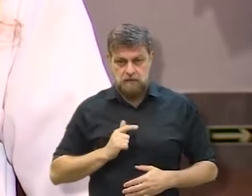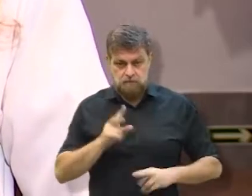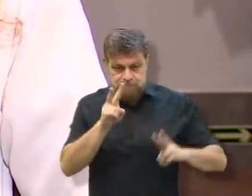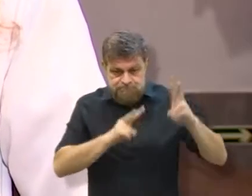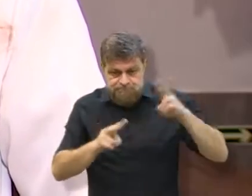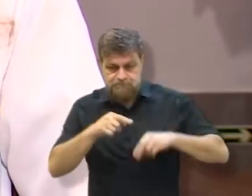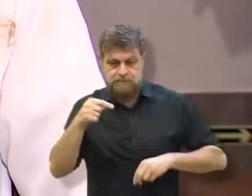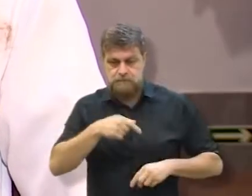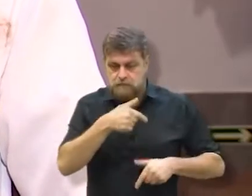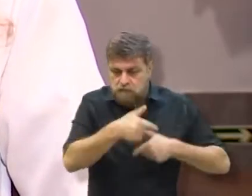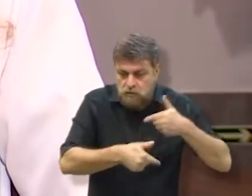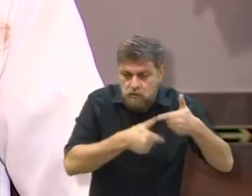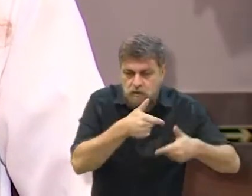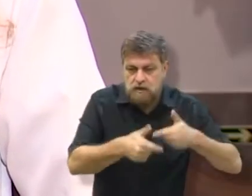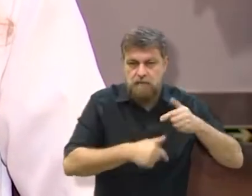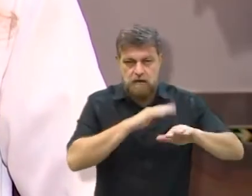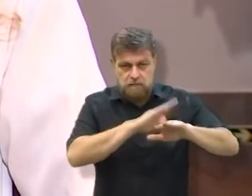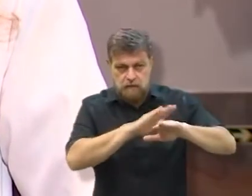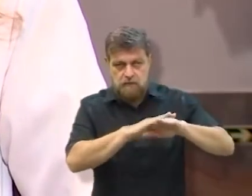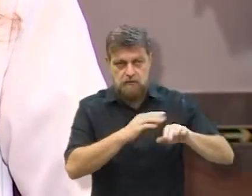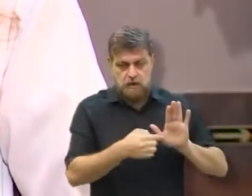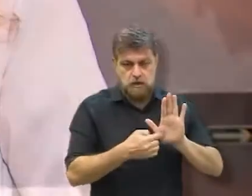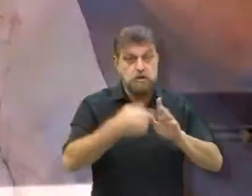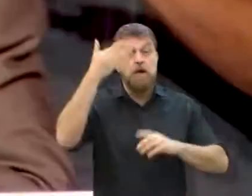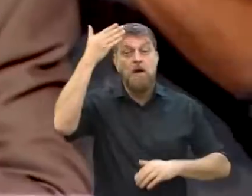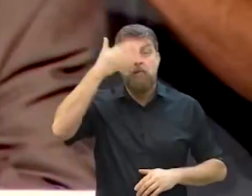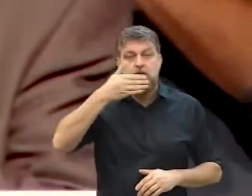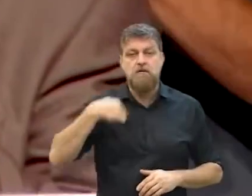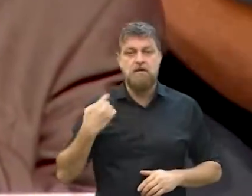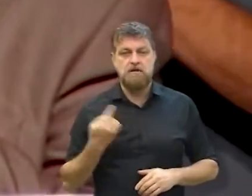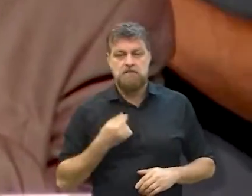com essa visibilidade da produção que foi